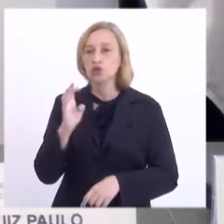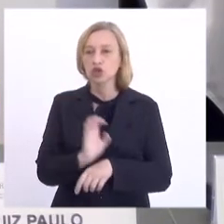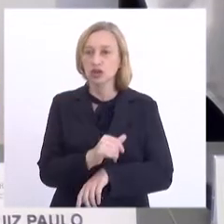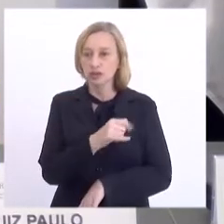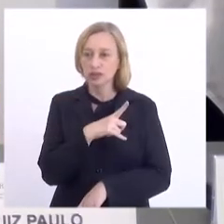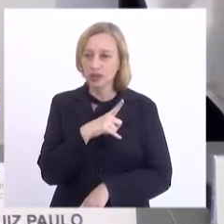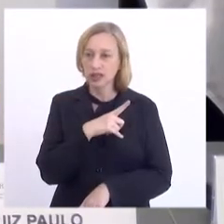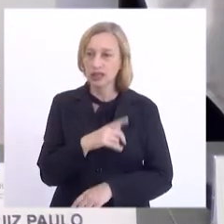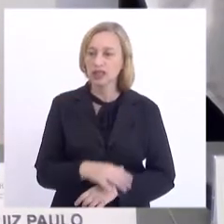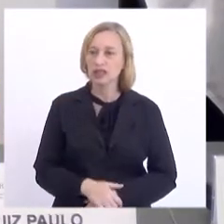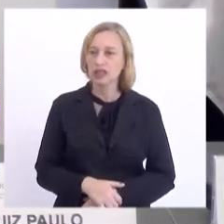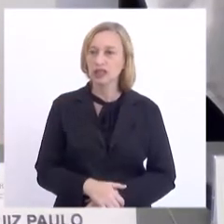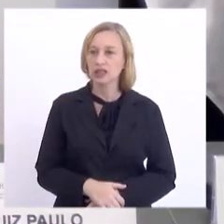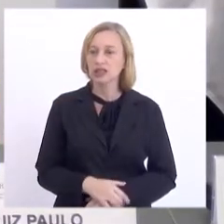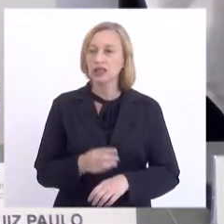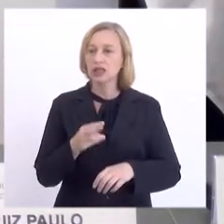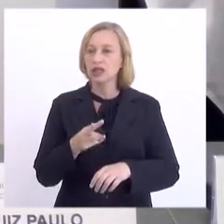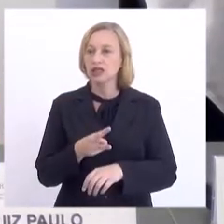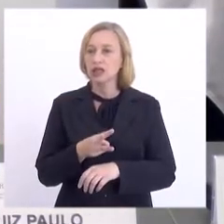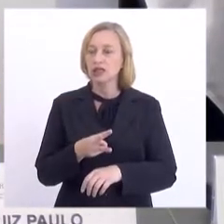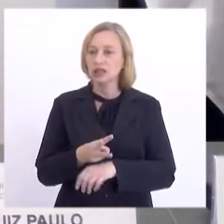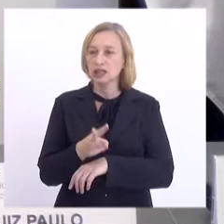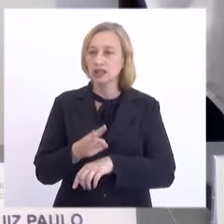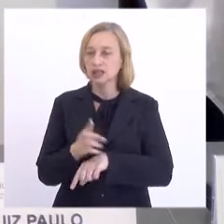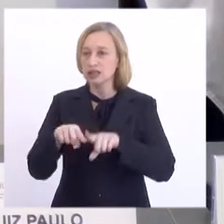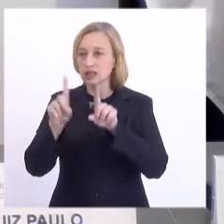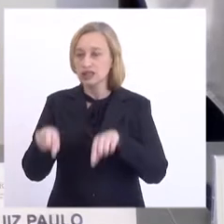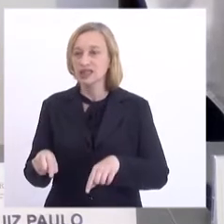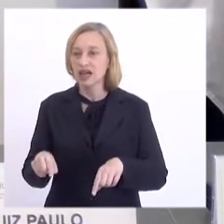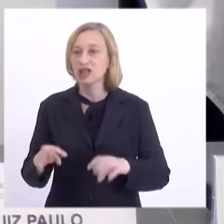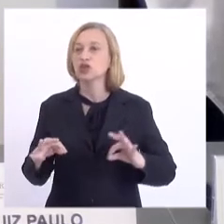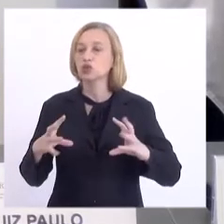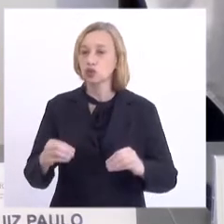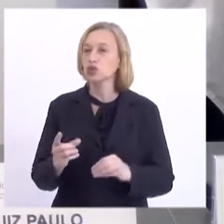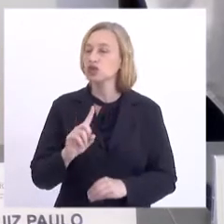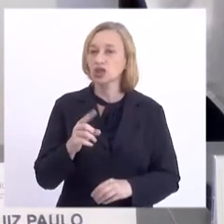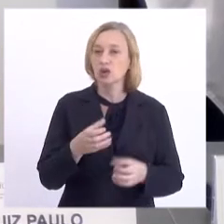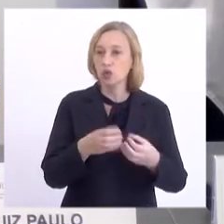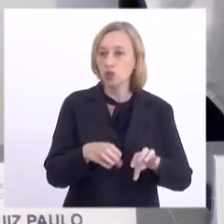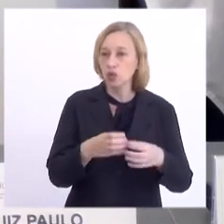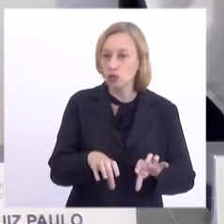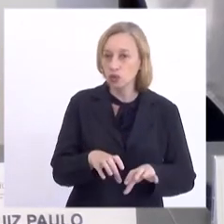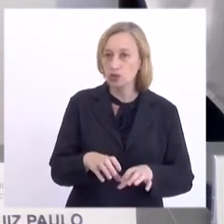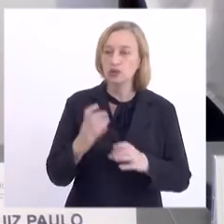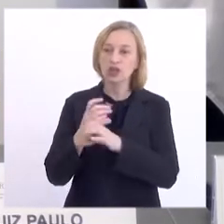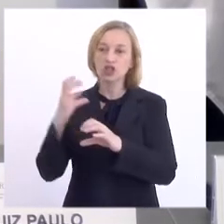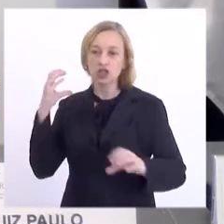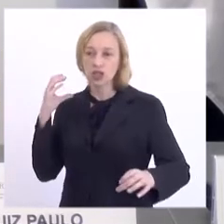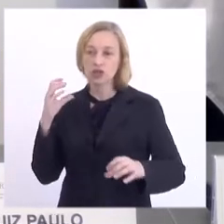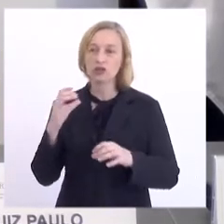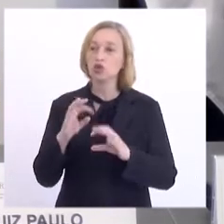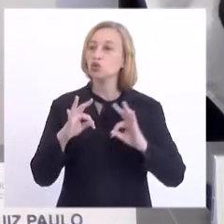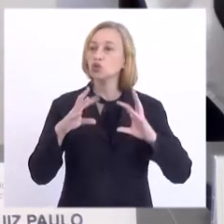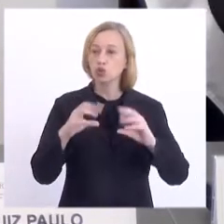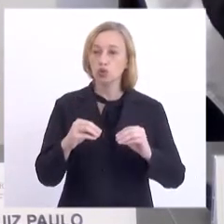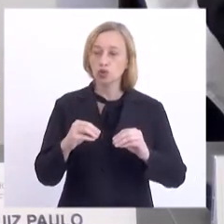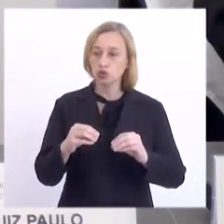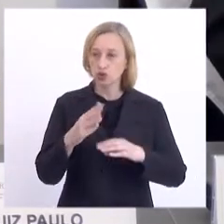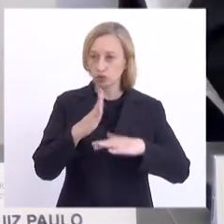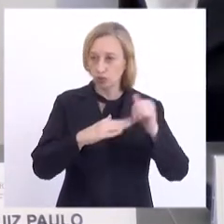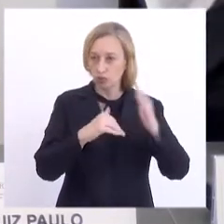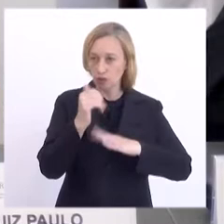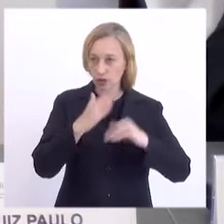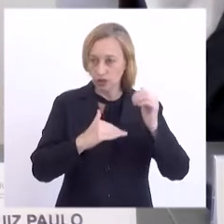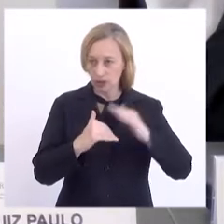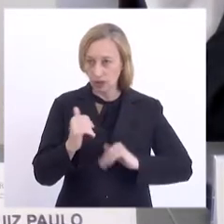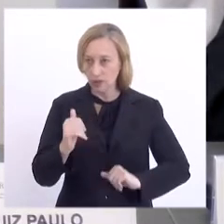de terceirizar tudo e não fazer concurso para engenheiro arquiteto agrônomo no política do estado que a